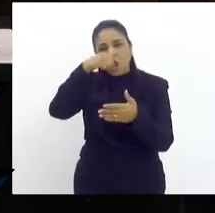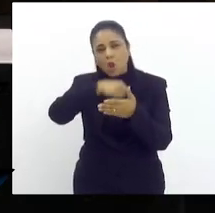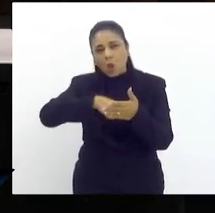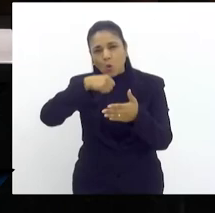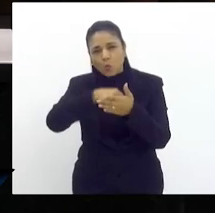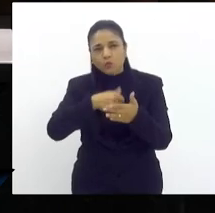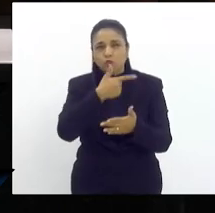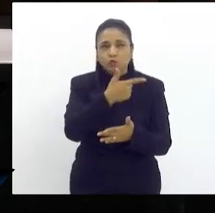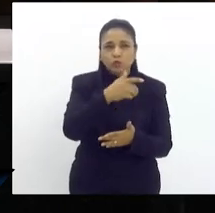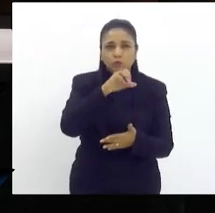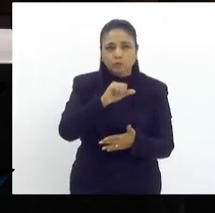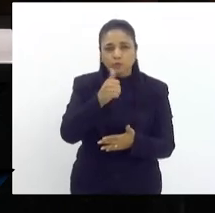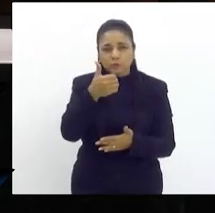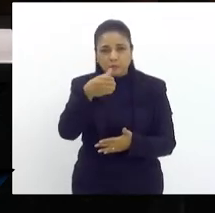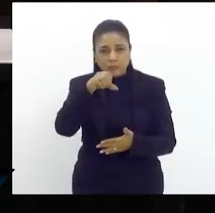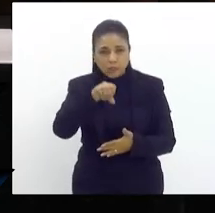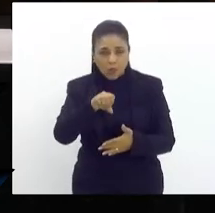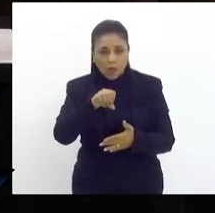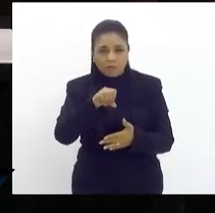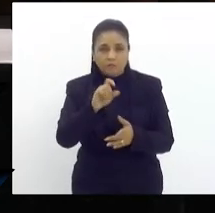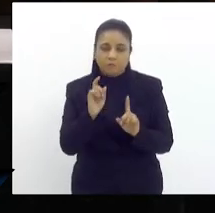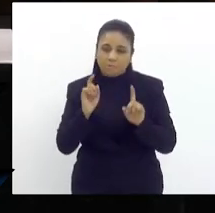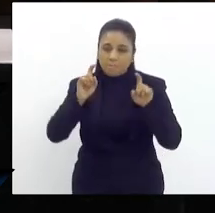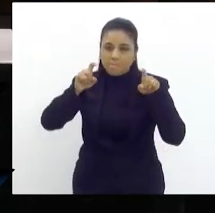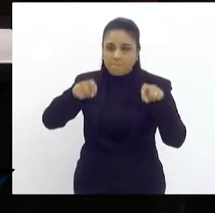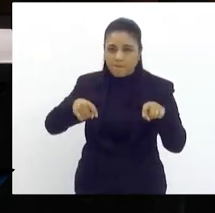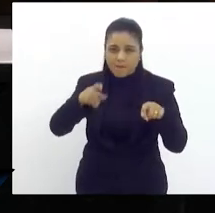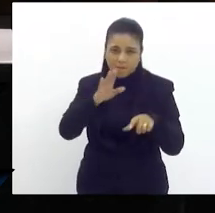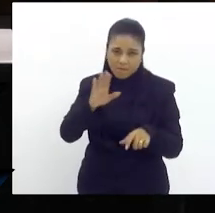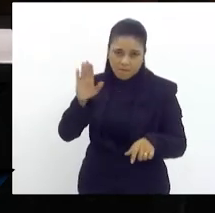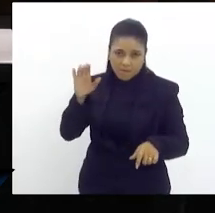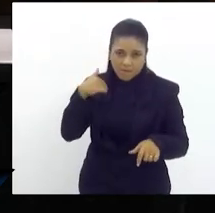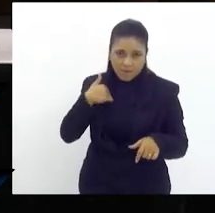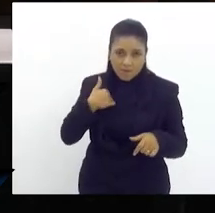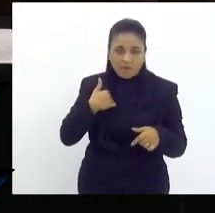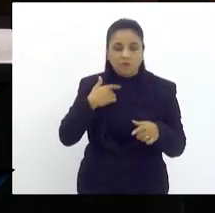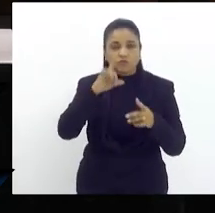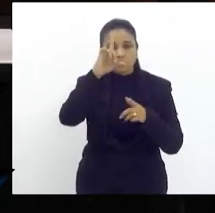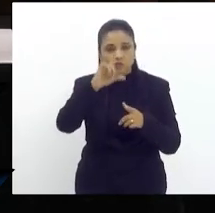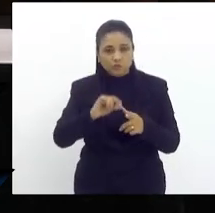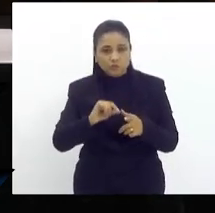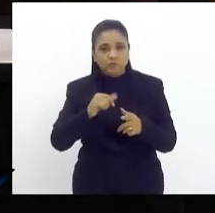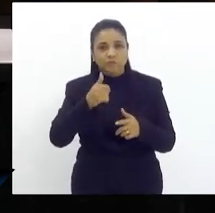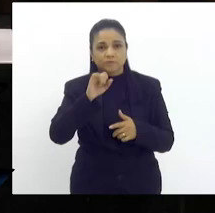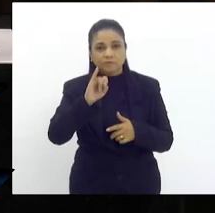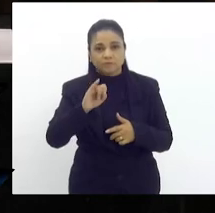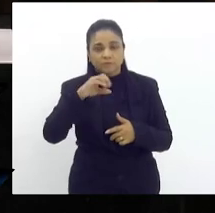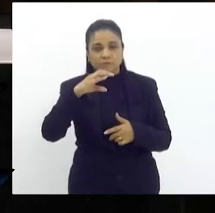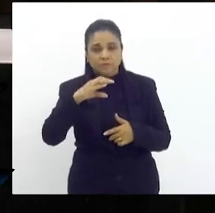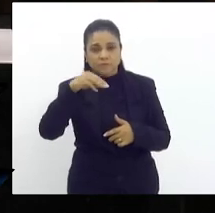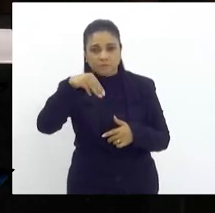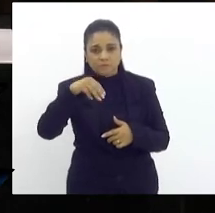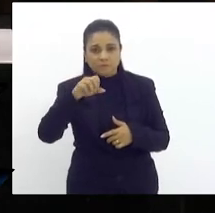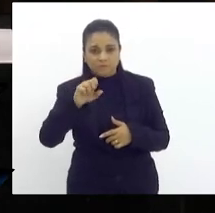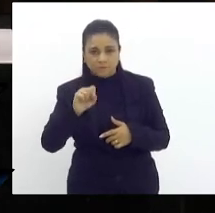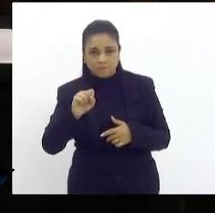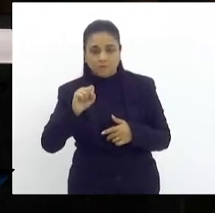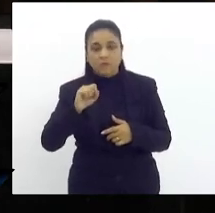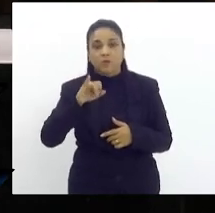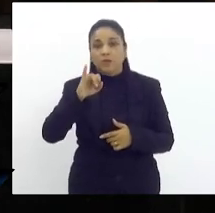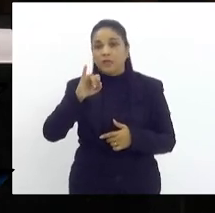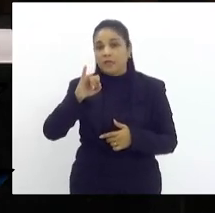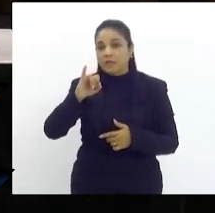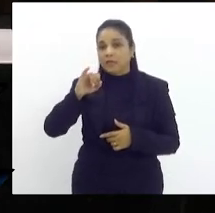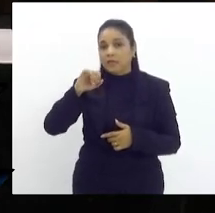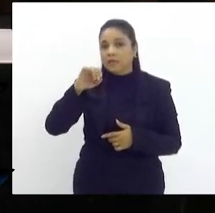2019 do nosso mandato inclusive reduzindo também o ICMS é do etanol falta essa que